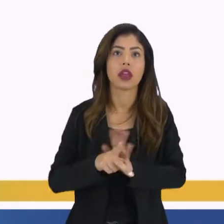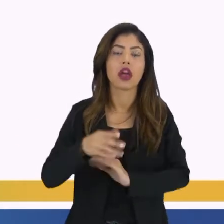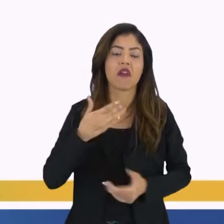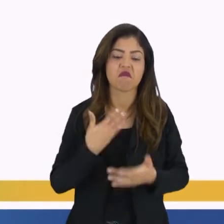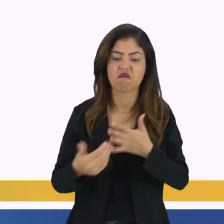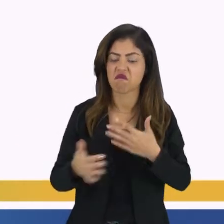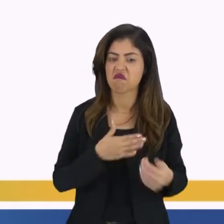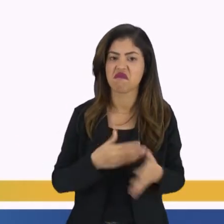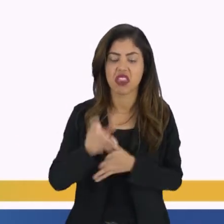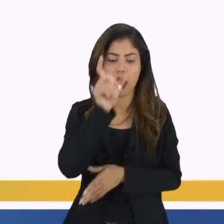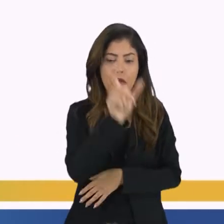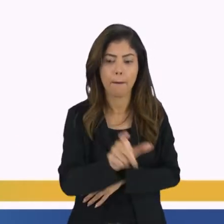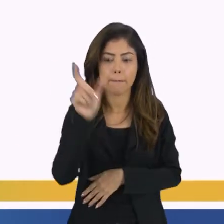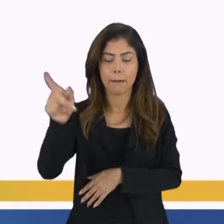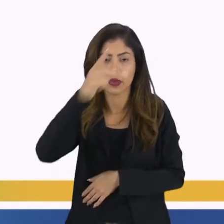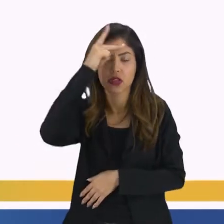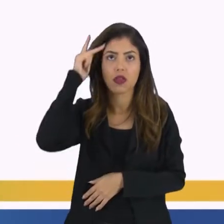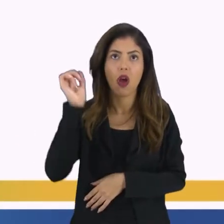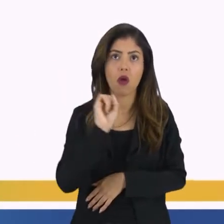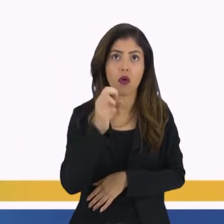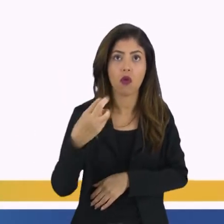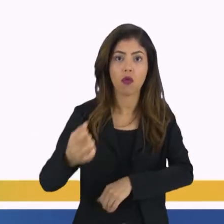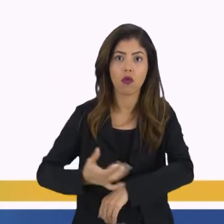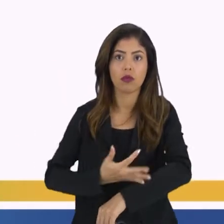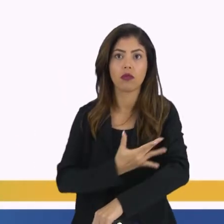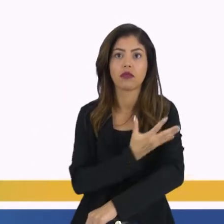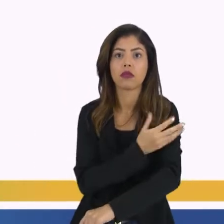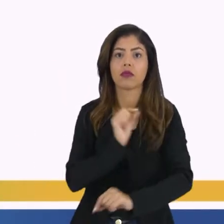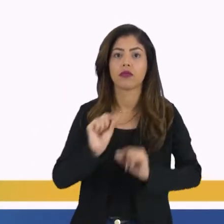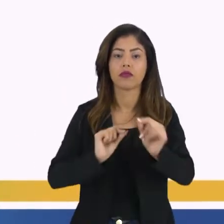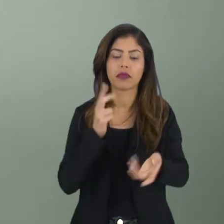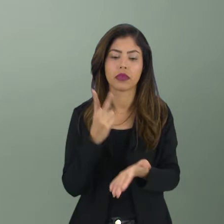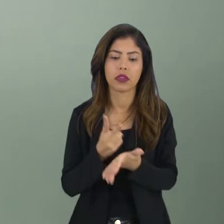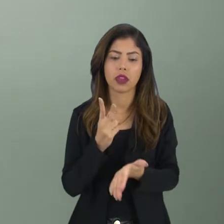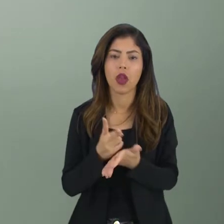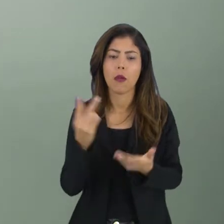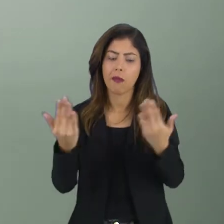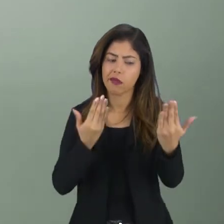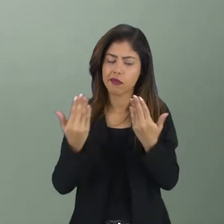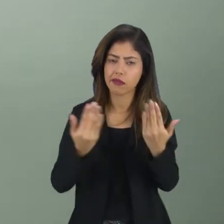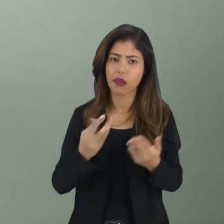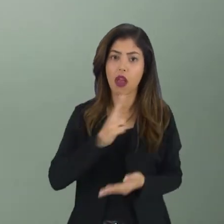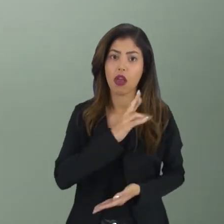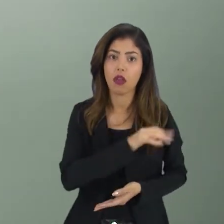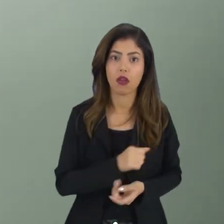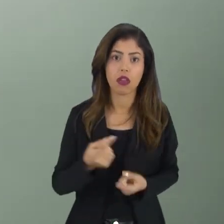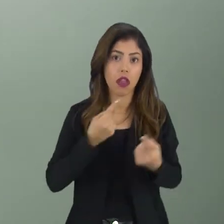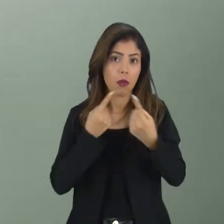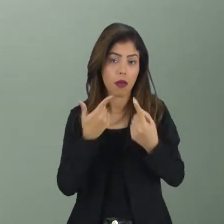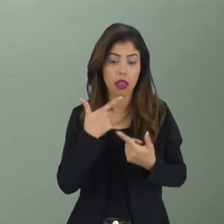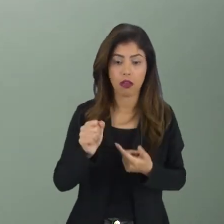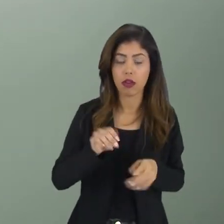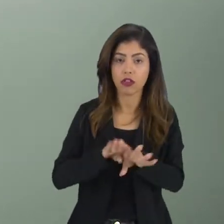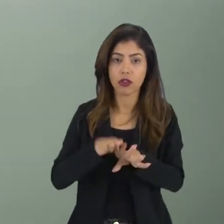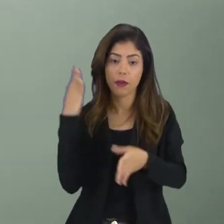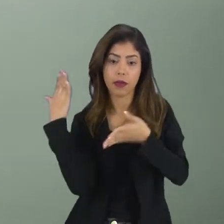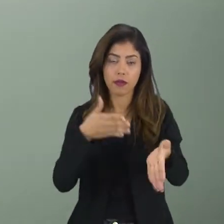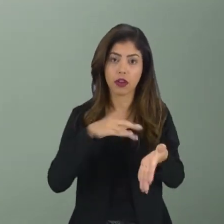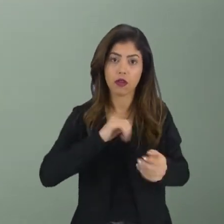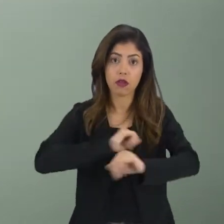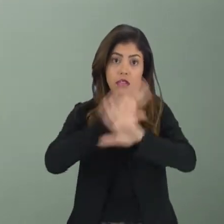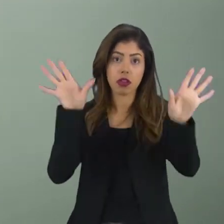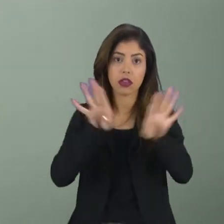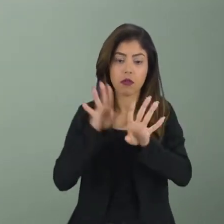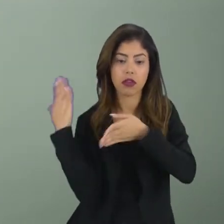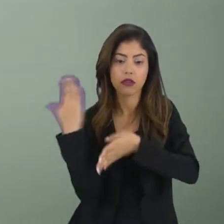de impressão pessoal ou emotiva. Então veja que eu estou sempre trazendo esse paralelo com o romantismo. Nós temos agora uma linguagem objetiva, uma linguagem clara, uma